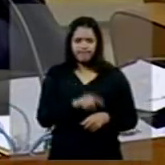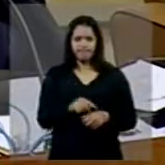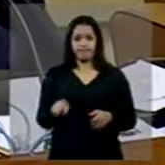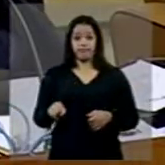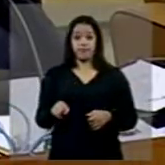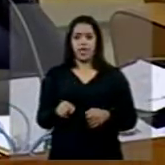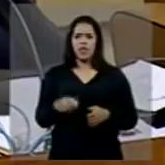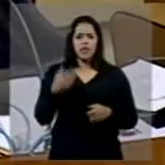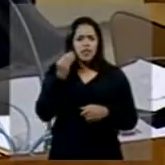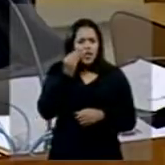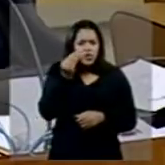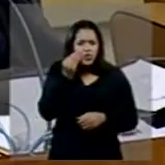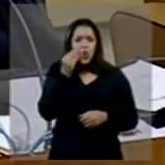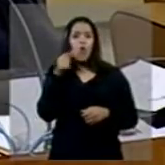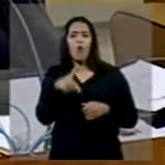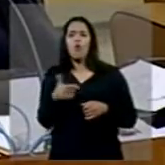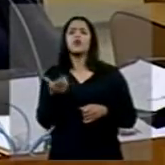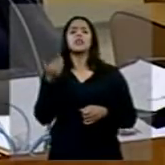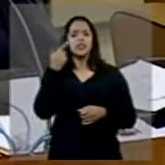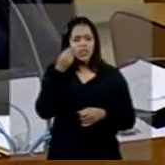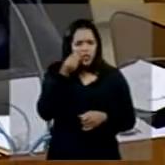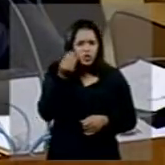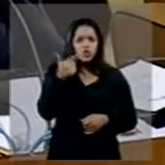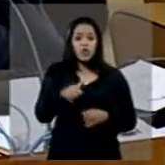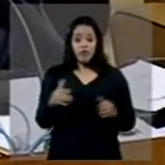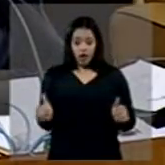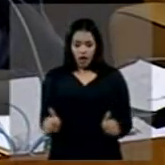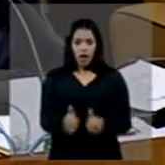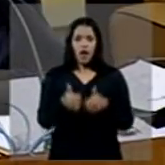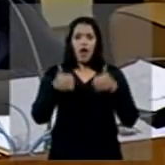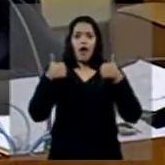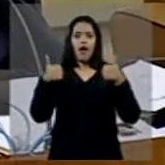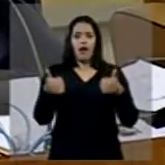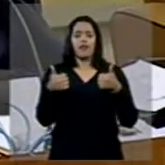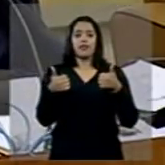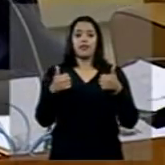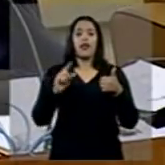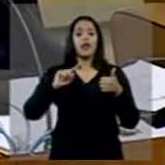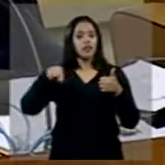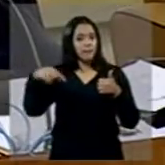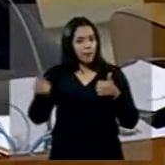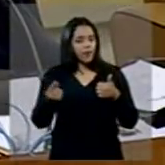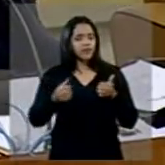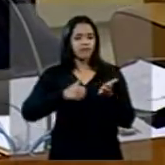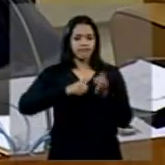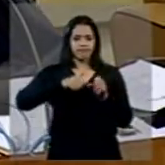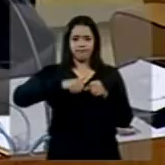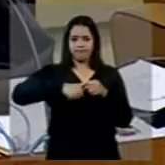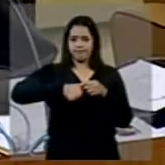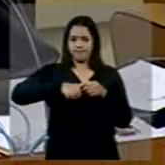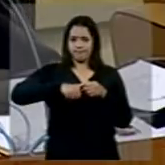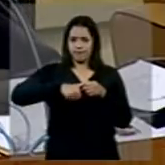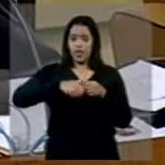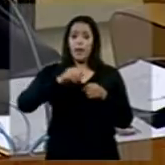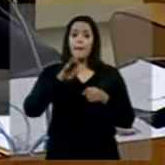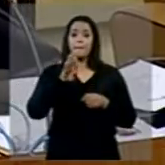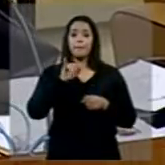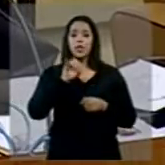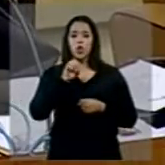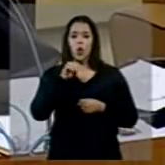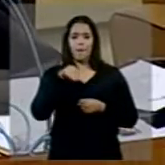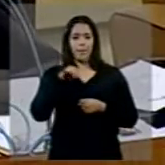que aprimorou esse processo eleitoral. E, posteriormente, a biometria. A biometria